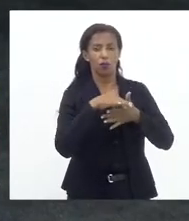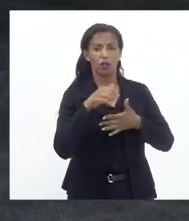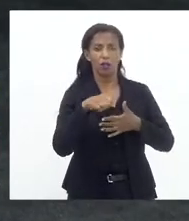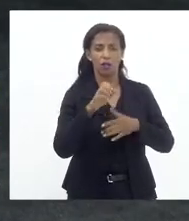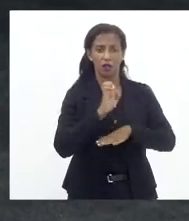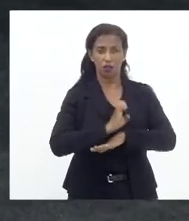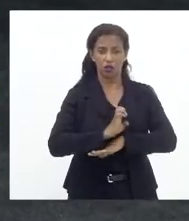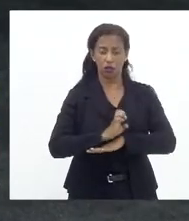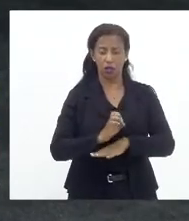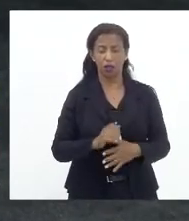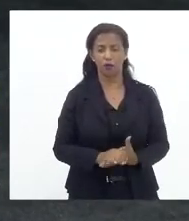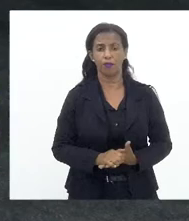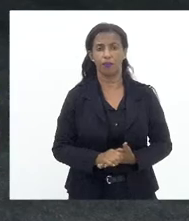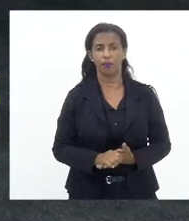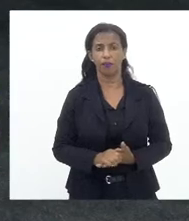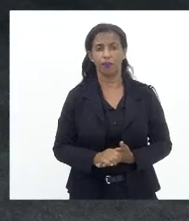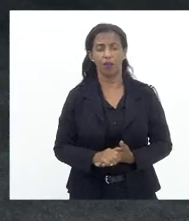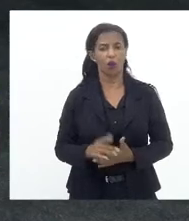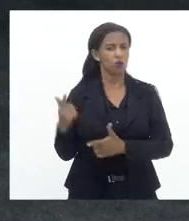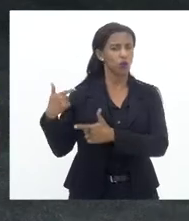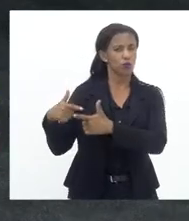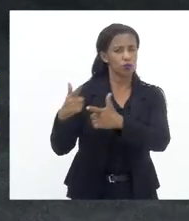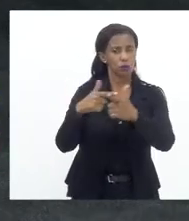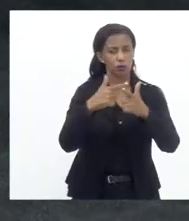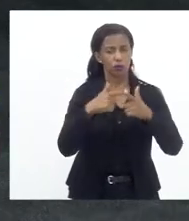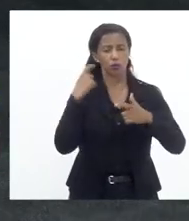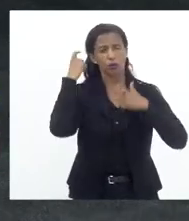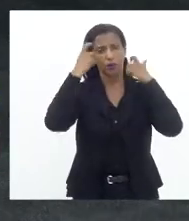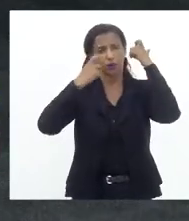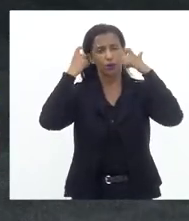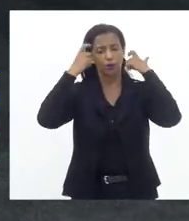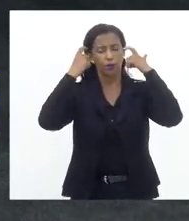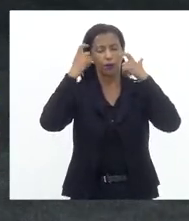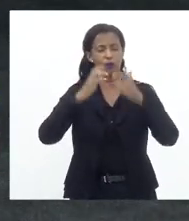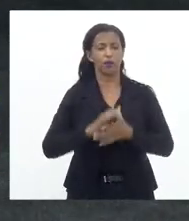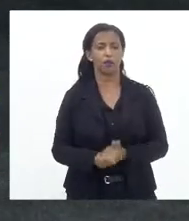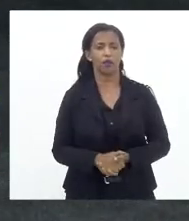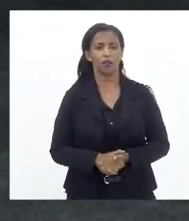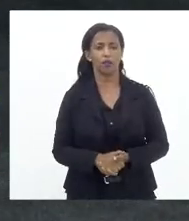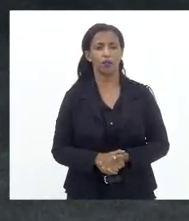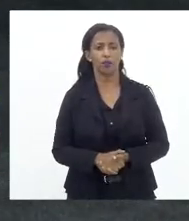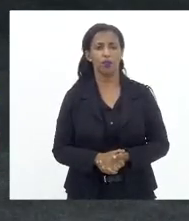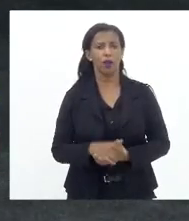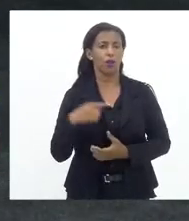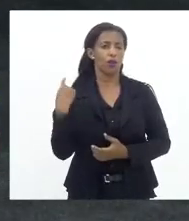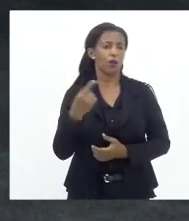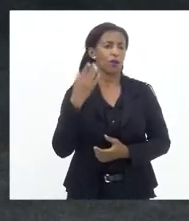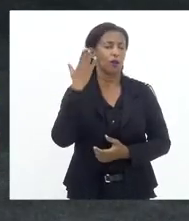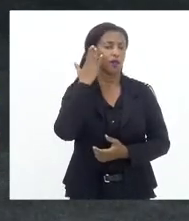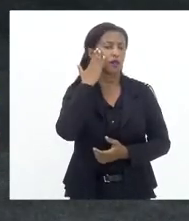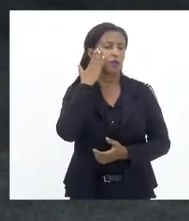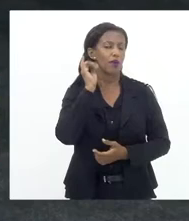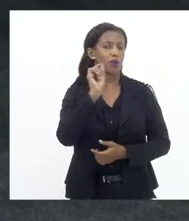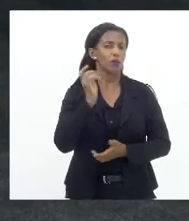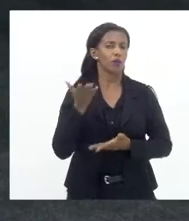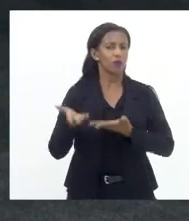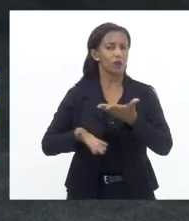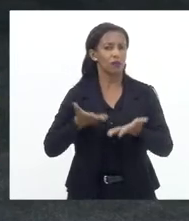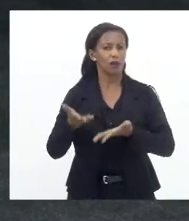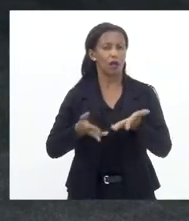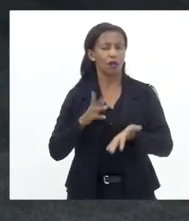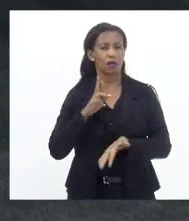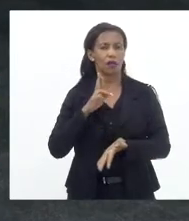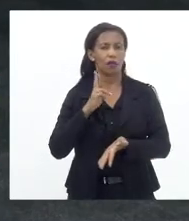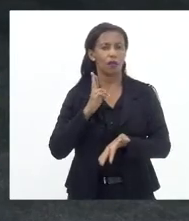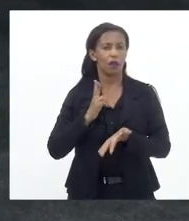nesse estado as suas aflições as suas preocupações é nós sabemos do que tá o regime de